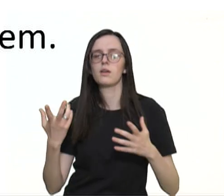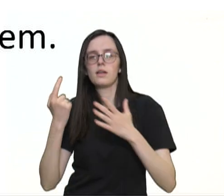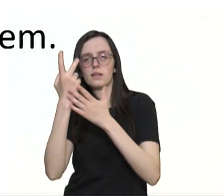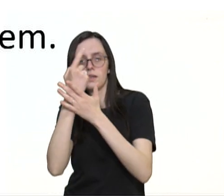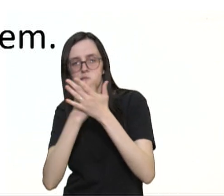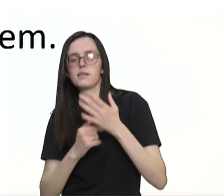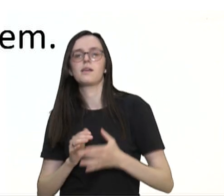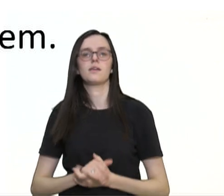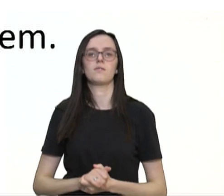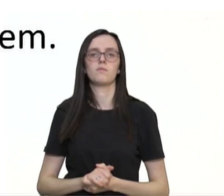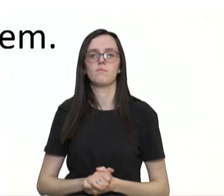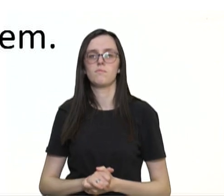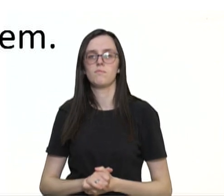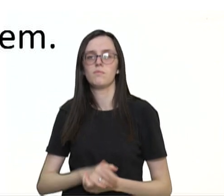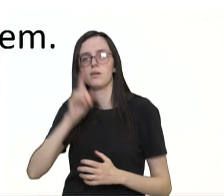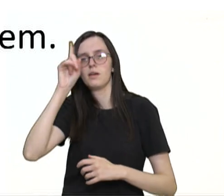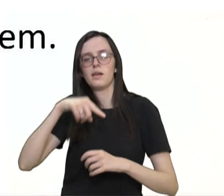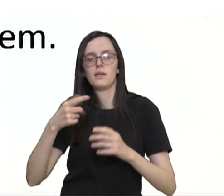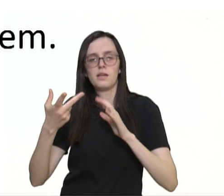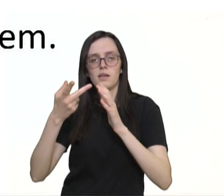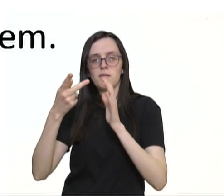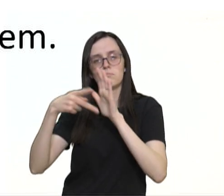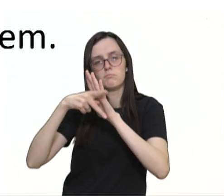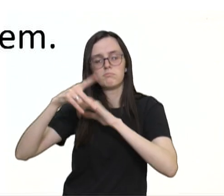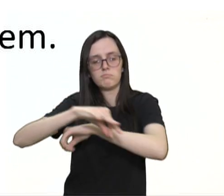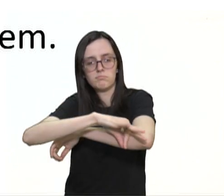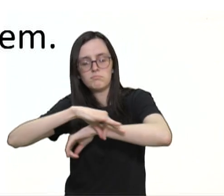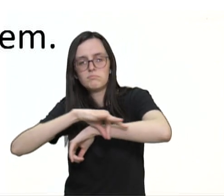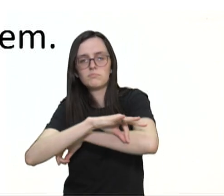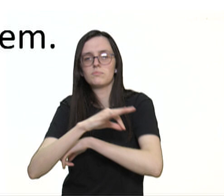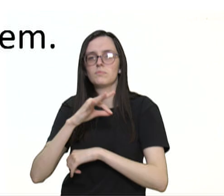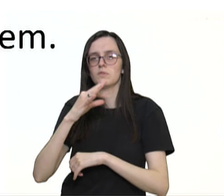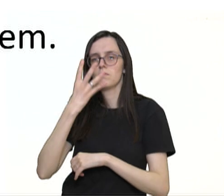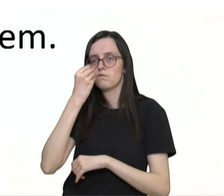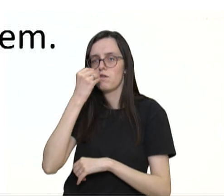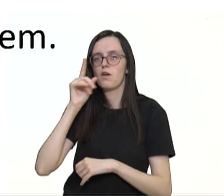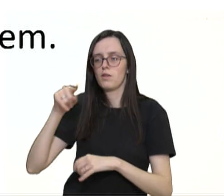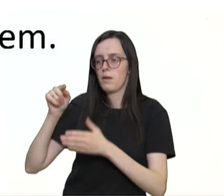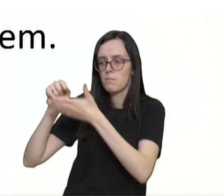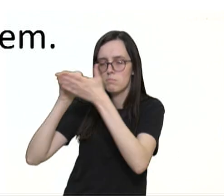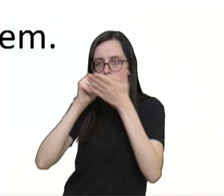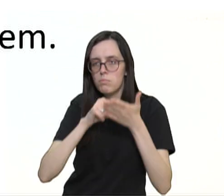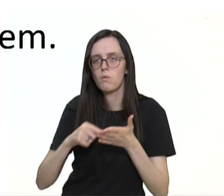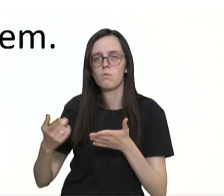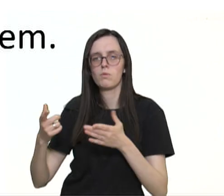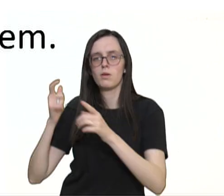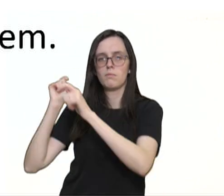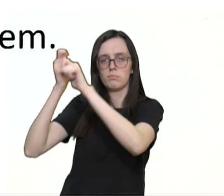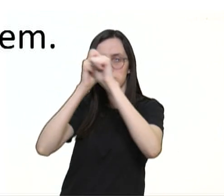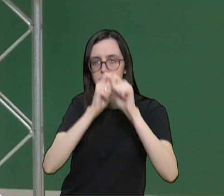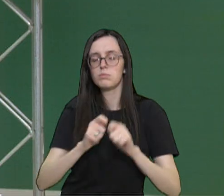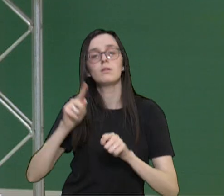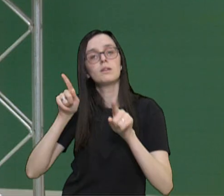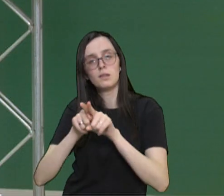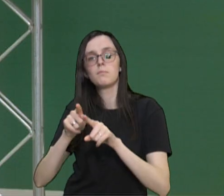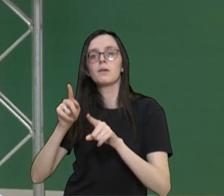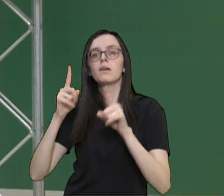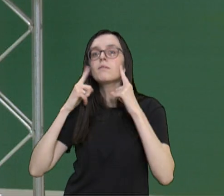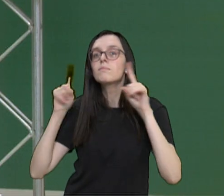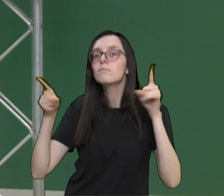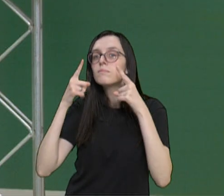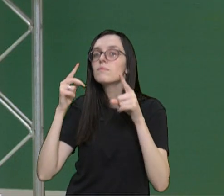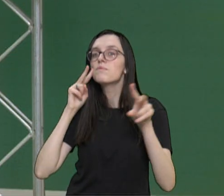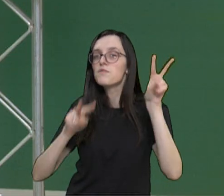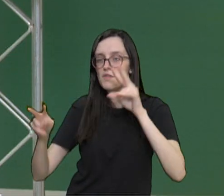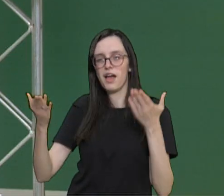desenho, através de uma arquitetura, de uma gravura, de um grafite, de um pontilhismo, escultura e de audiovisual, que é o que eu estou fazendo agora